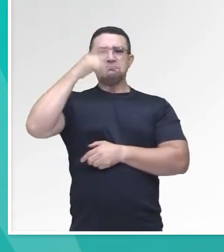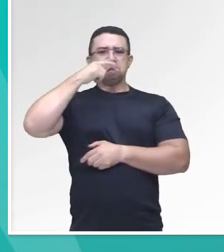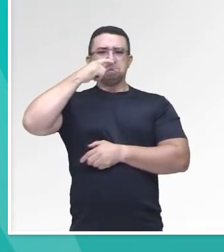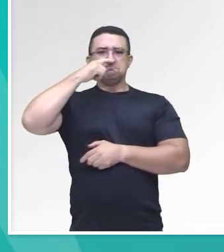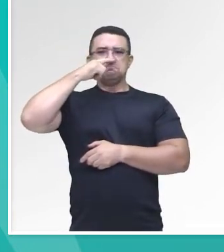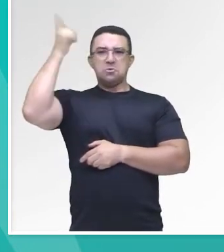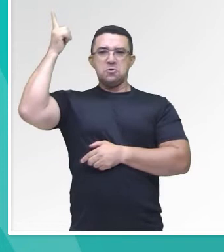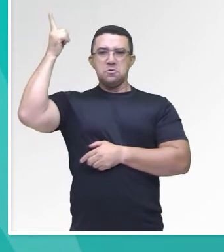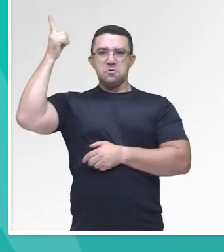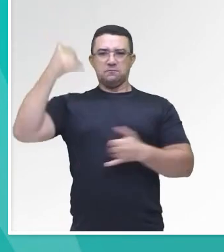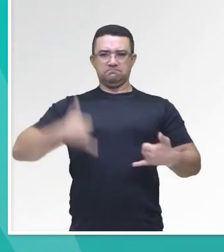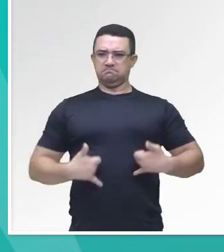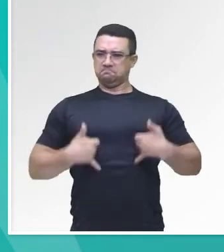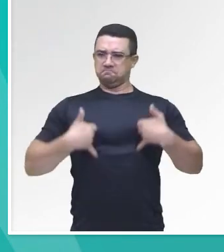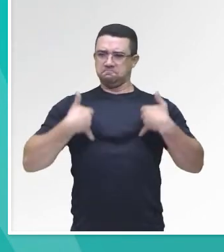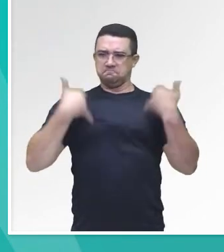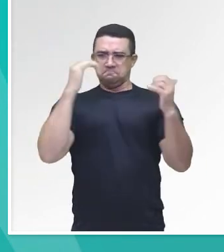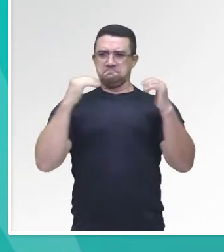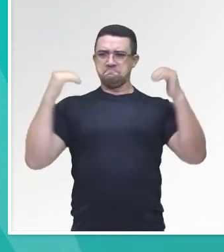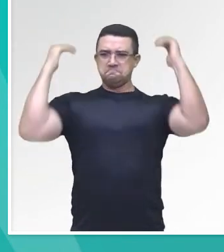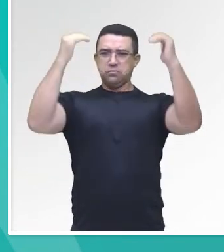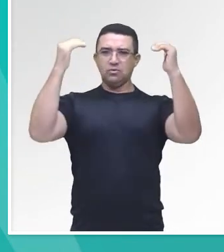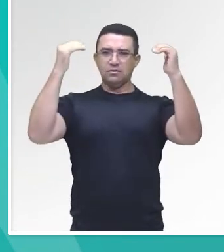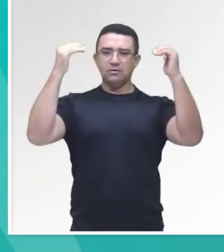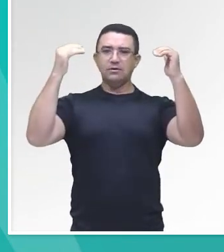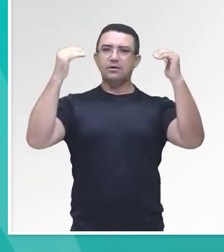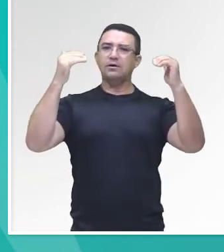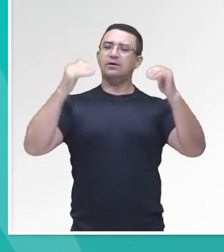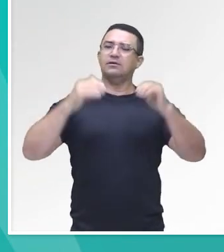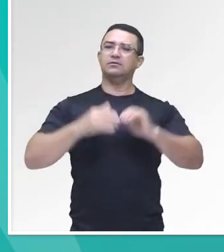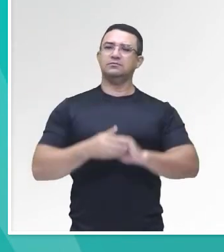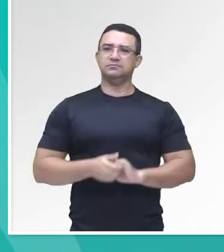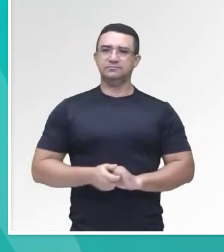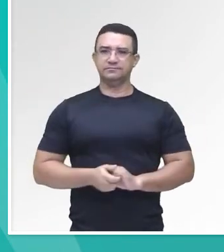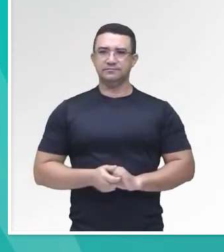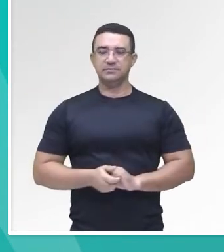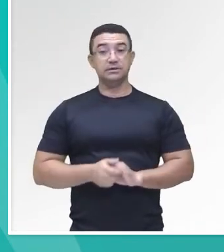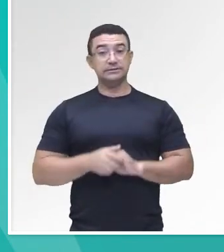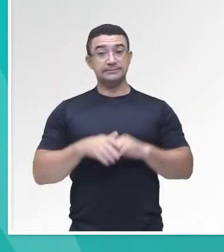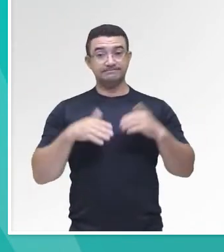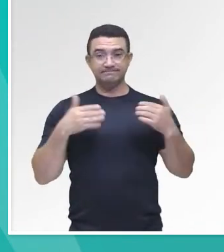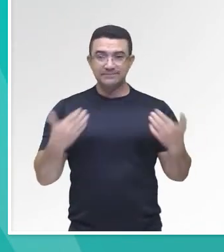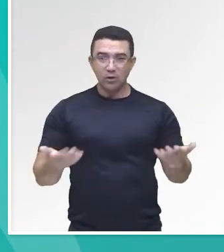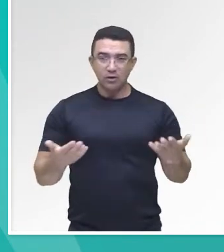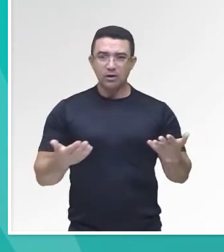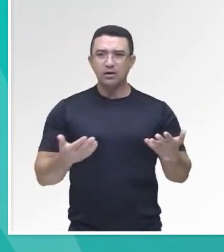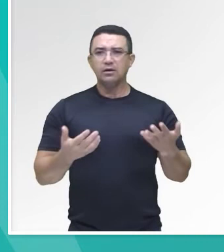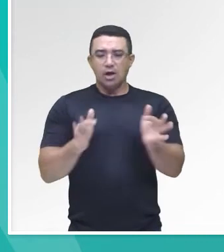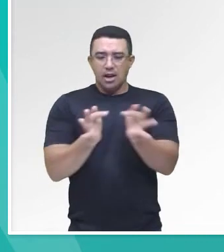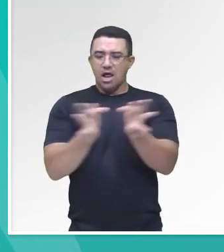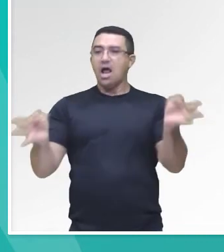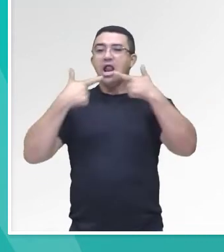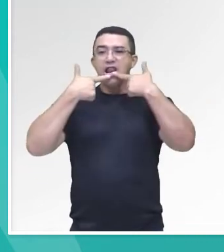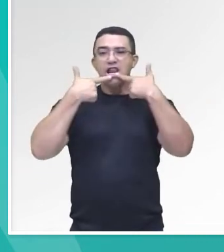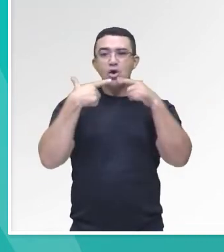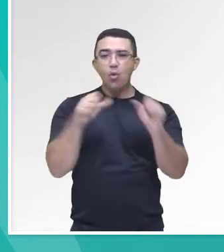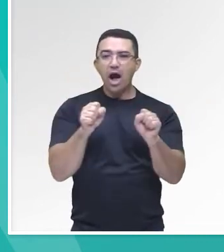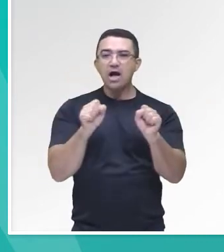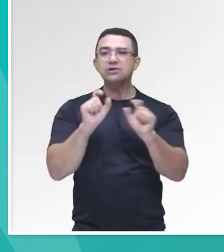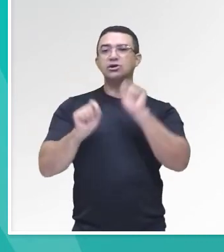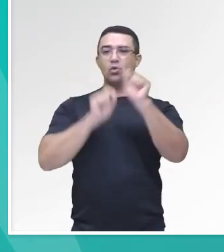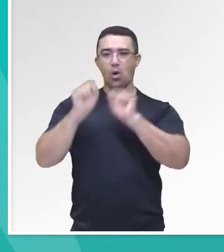ela é superior, né? Superior às outras. Então, aqui eu tenho linguagem, vamos